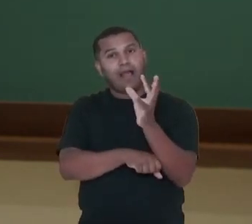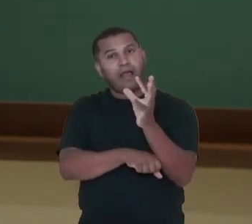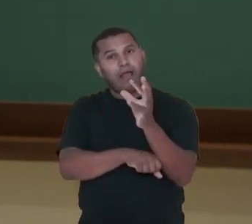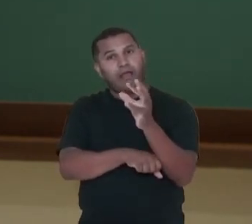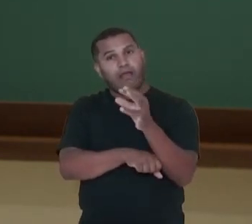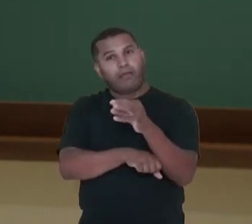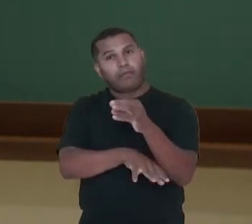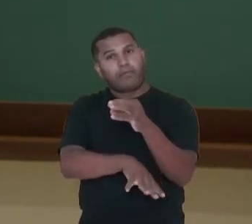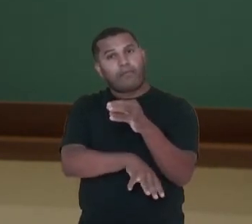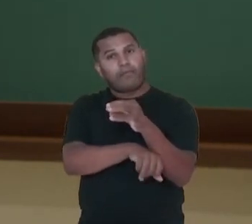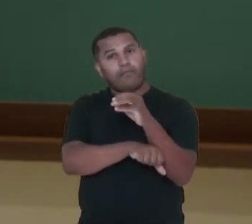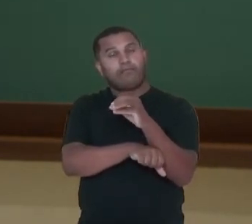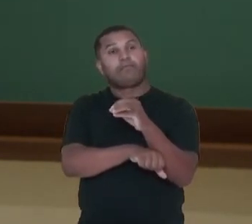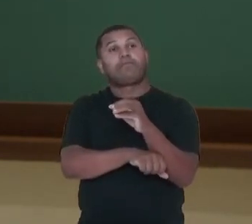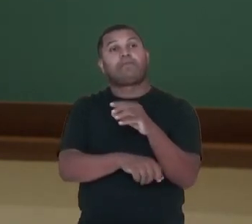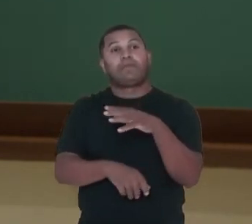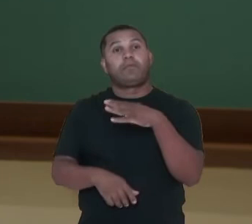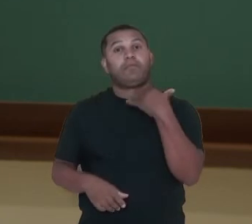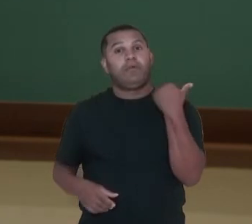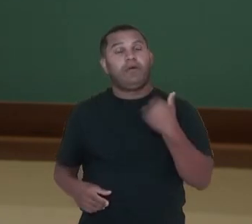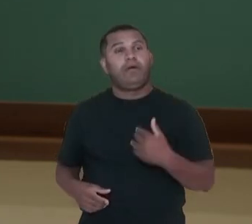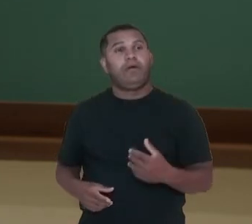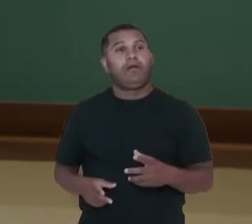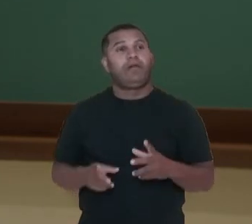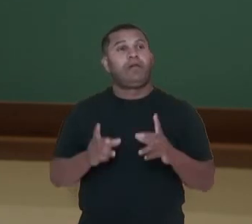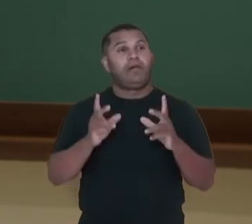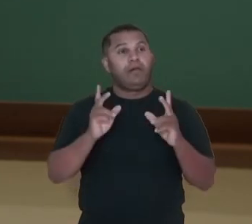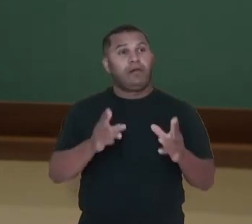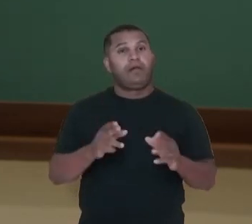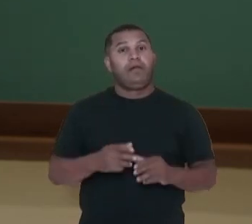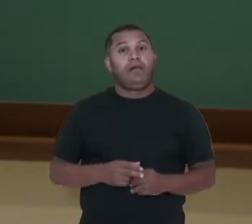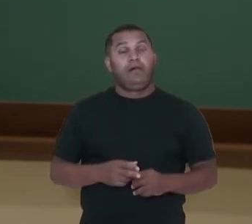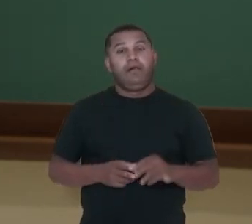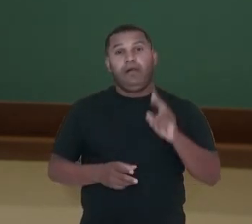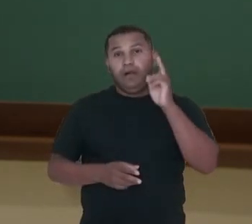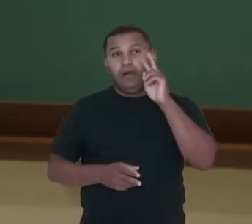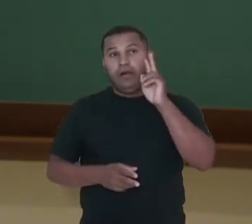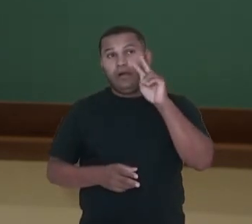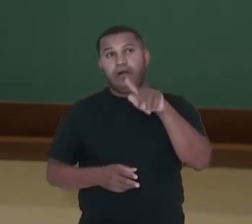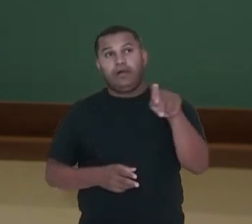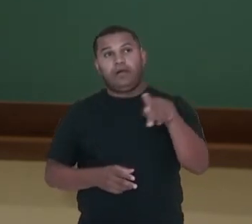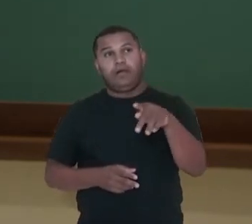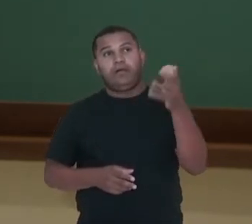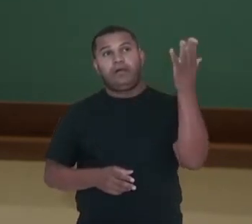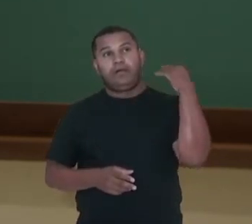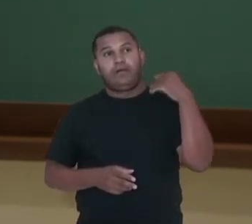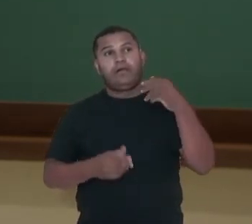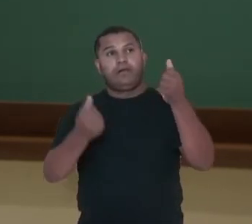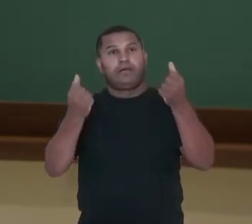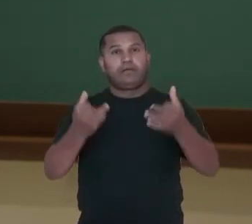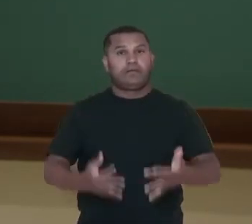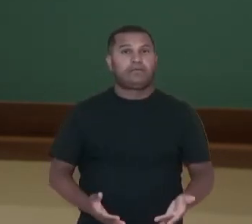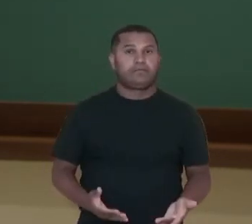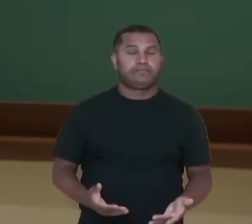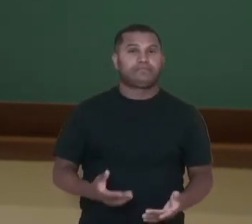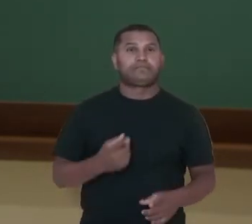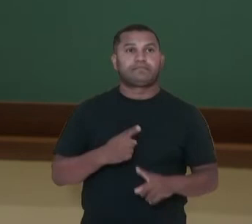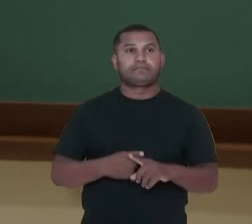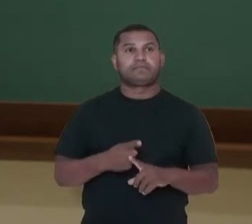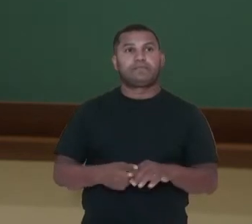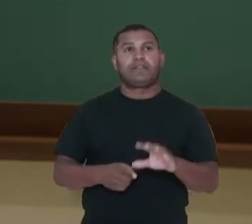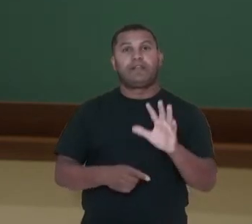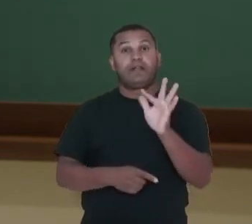plantas. Se recorda do xilema e floema? É mesmo, você já anotou aí? Que maravilha! São os vasos condutores, né?